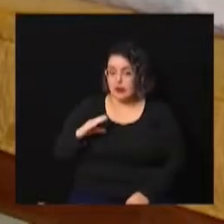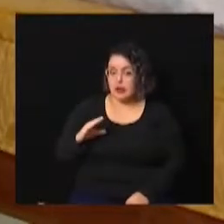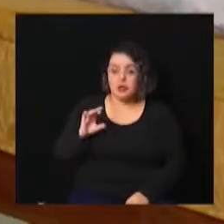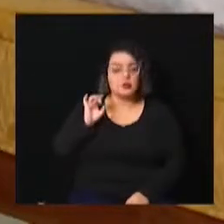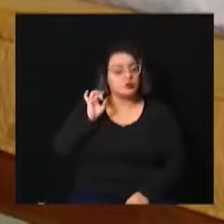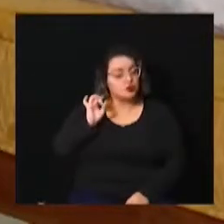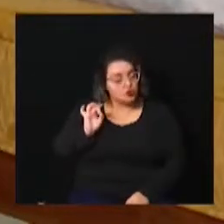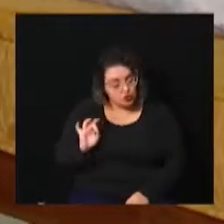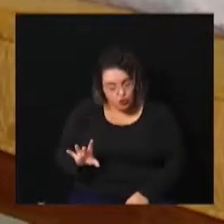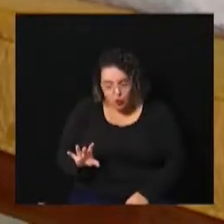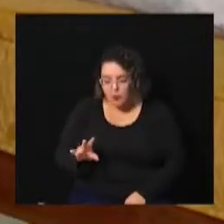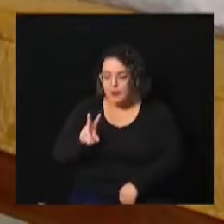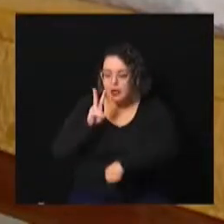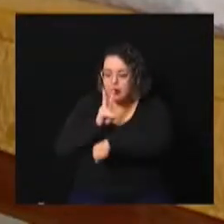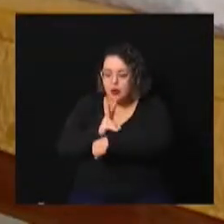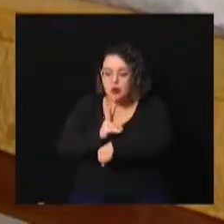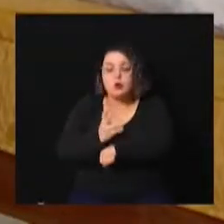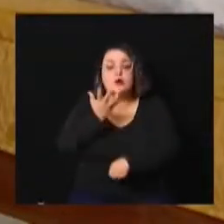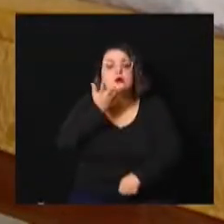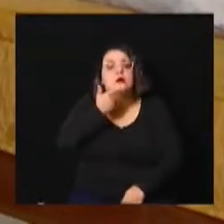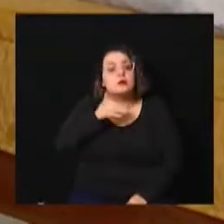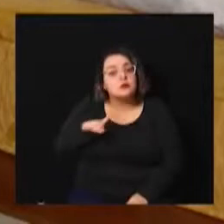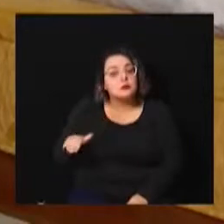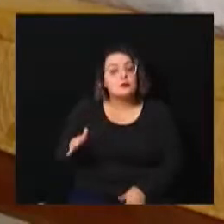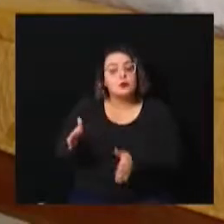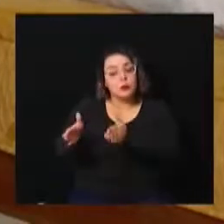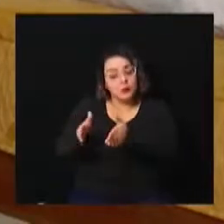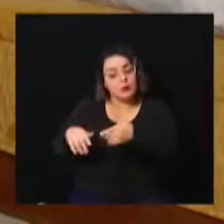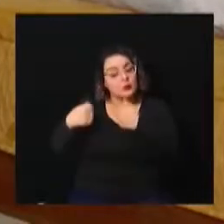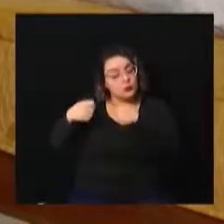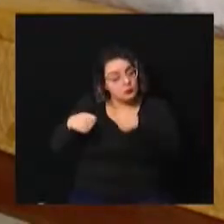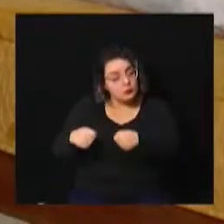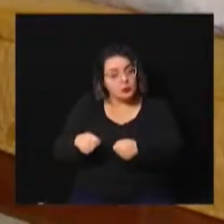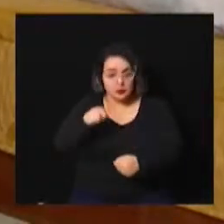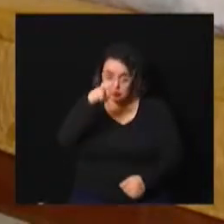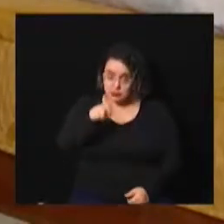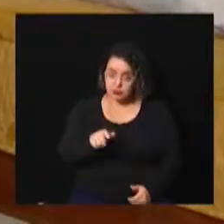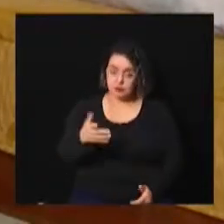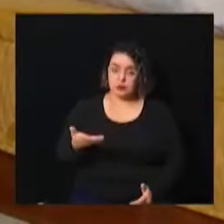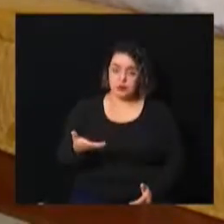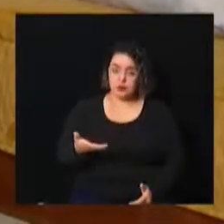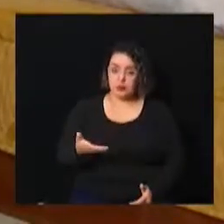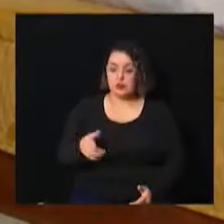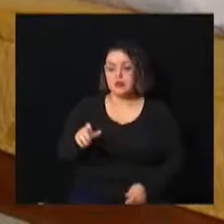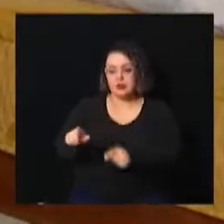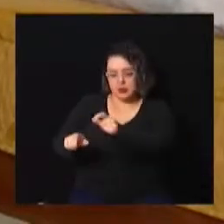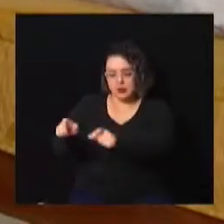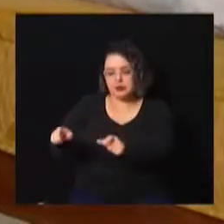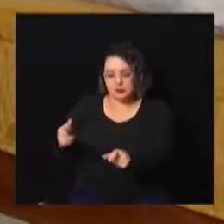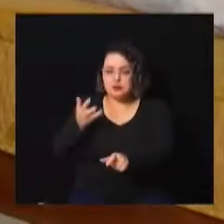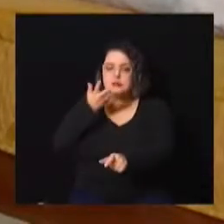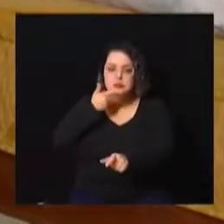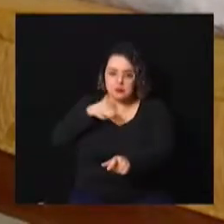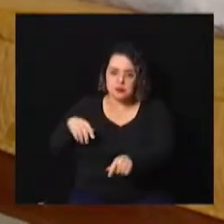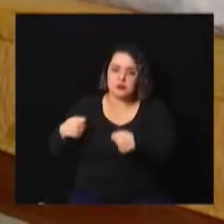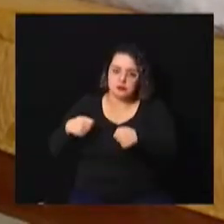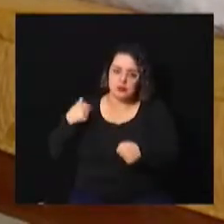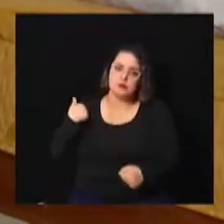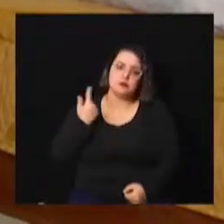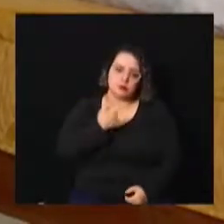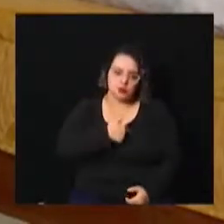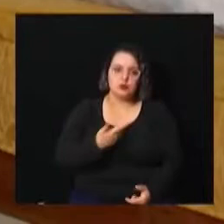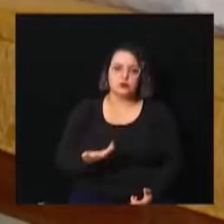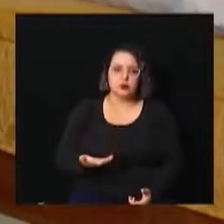foi só para cuidar da criança no momento que ela precisa de você. E elas precisam muito da gente.